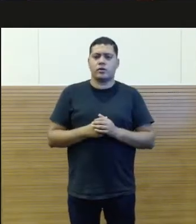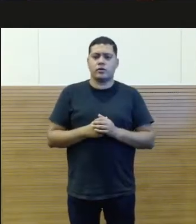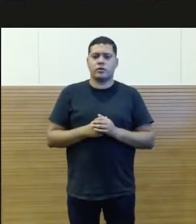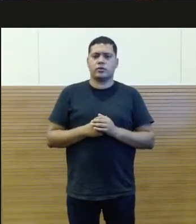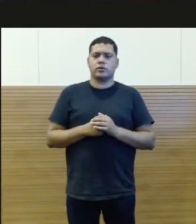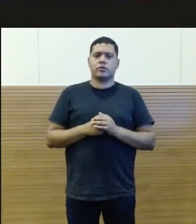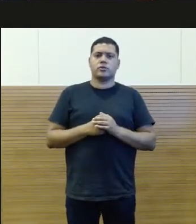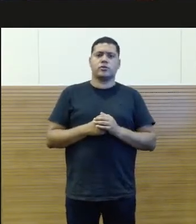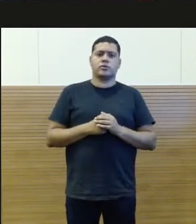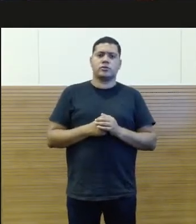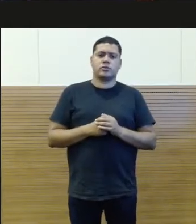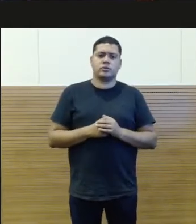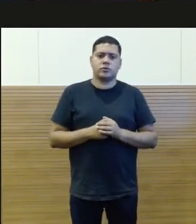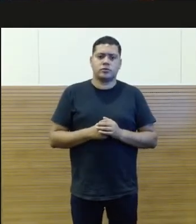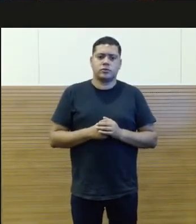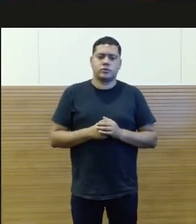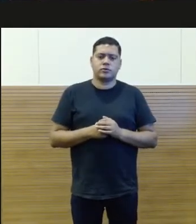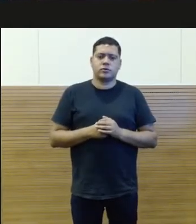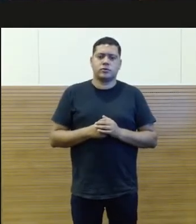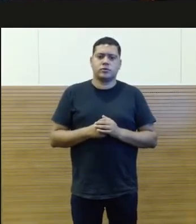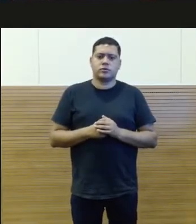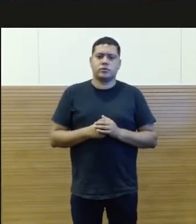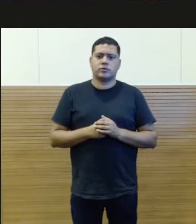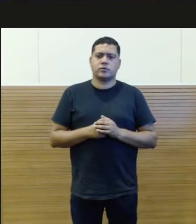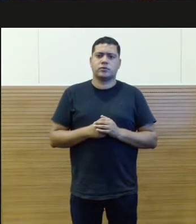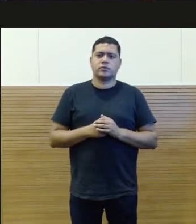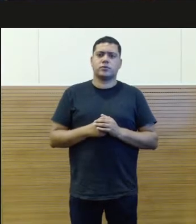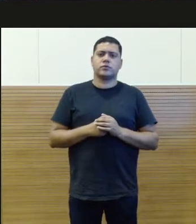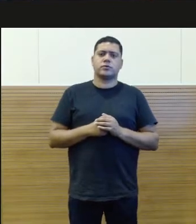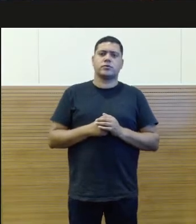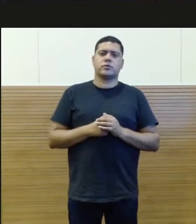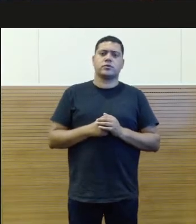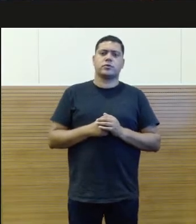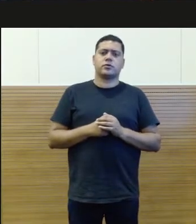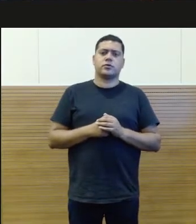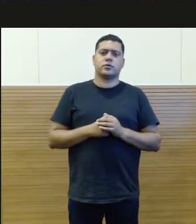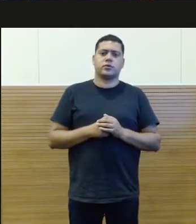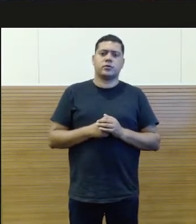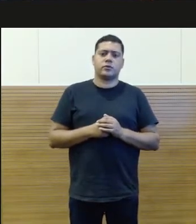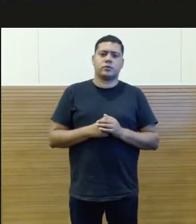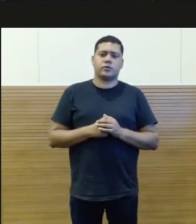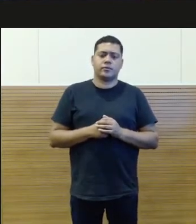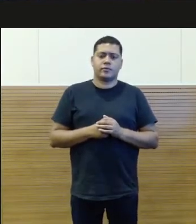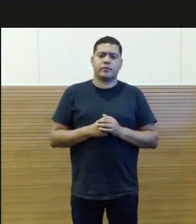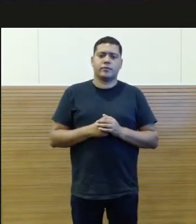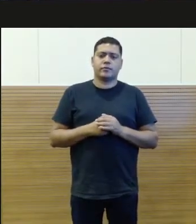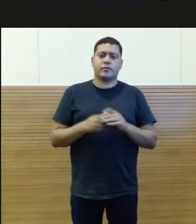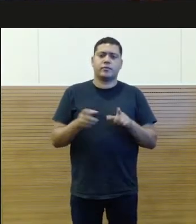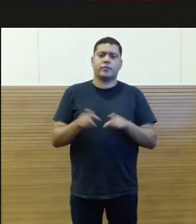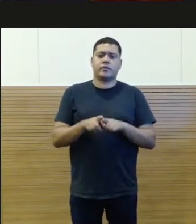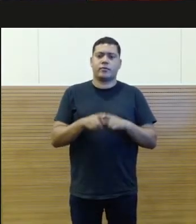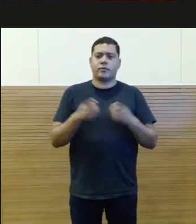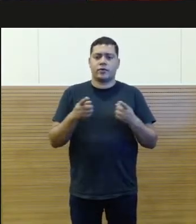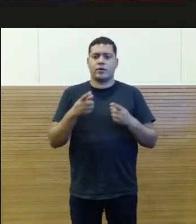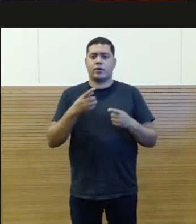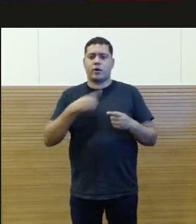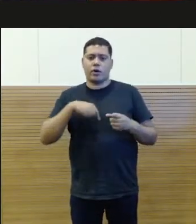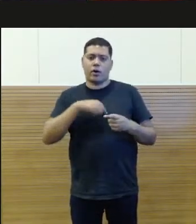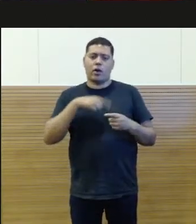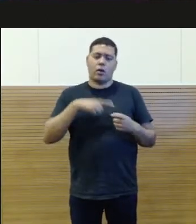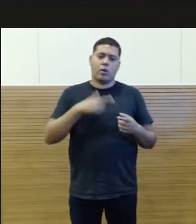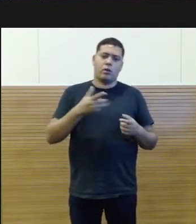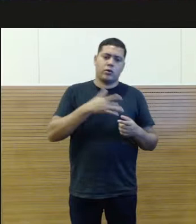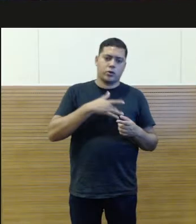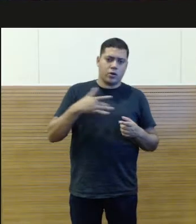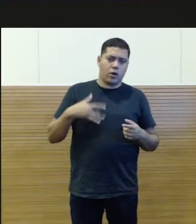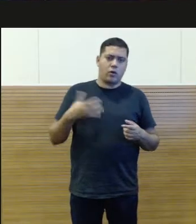alguém com o microfone aberto, não dá para fazer a tradução. Influenciam a nossa condição de saúde, aí especificamente